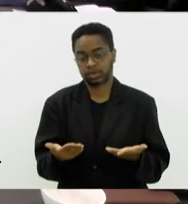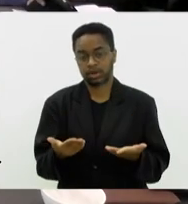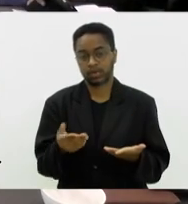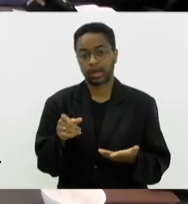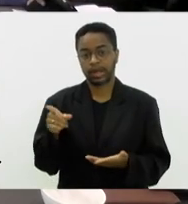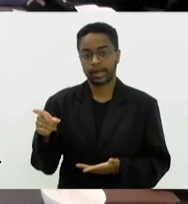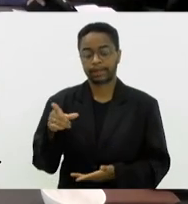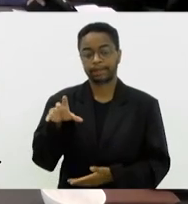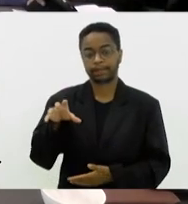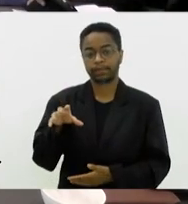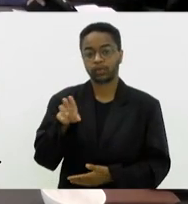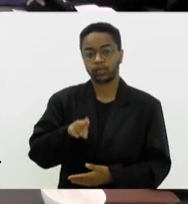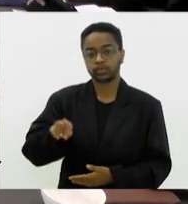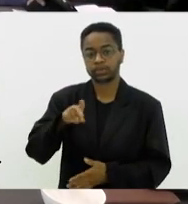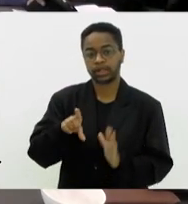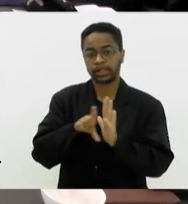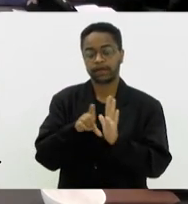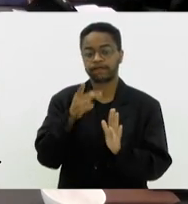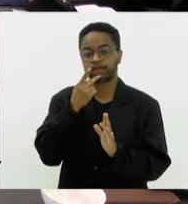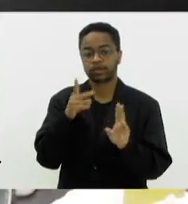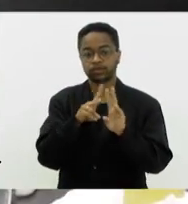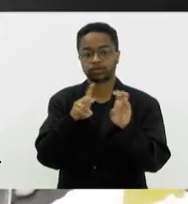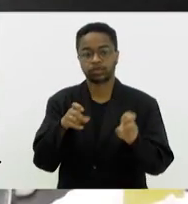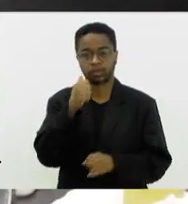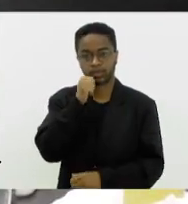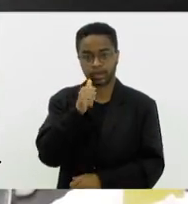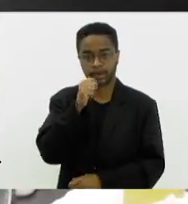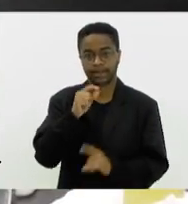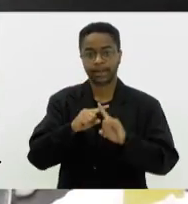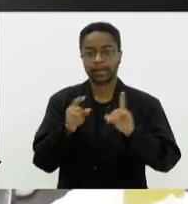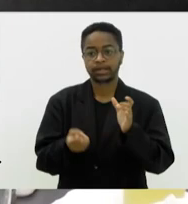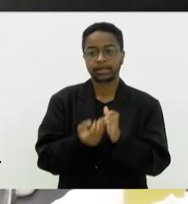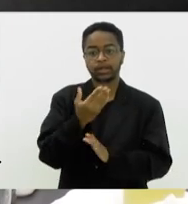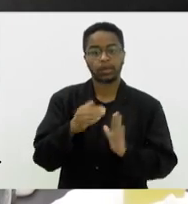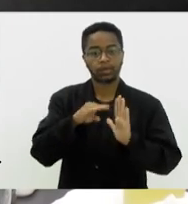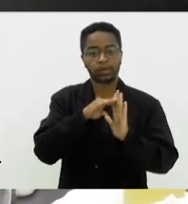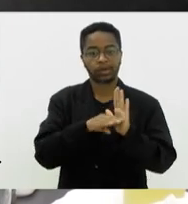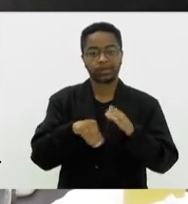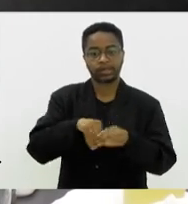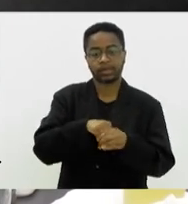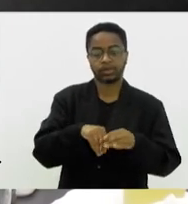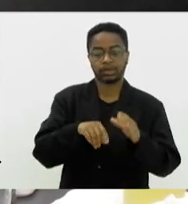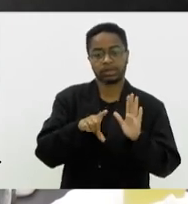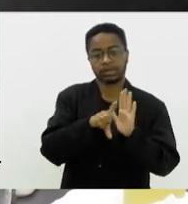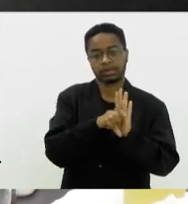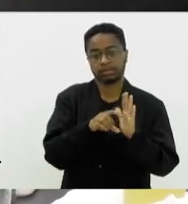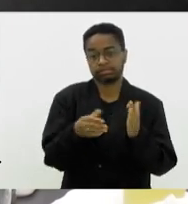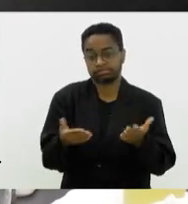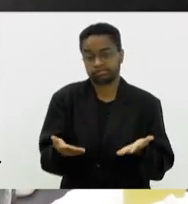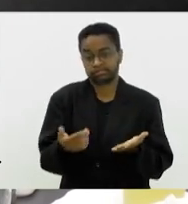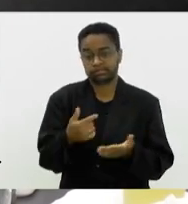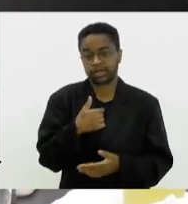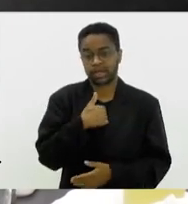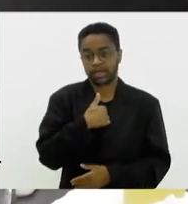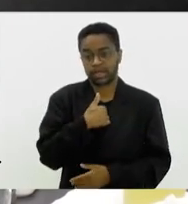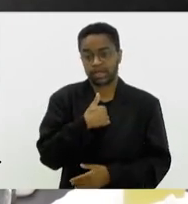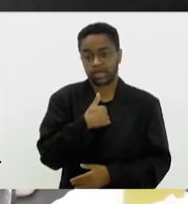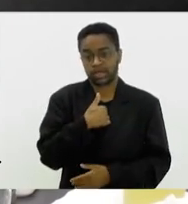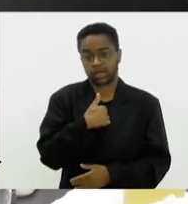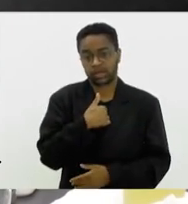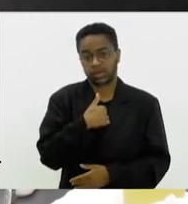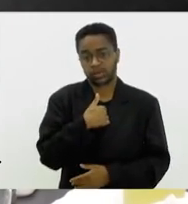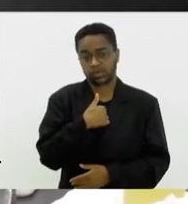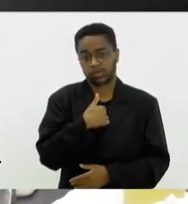ele pega uma lei que fala de outra questão relacionada à mulher e cria um programa numa lei. Ou seja, eu considero, salvo o melhor juízo com todo